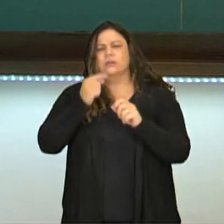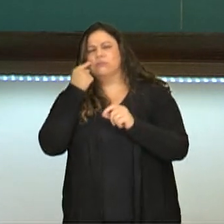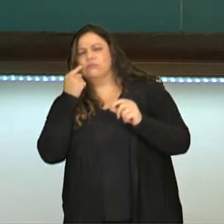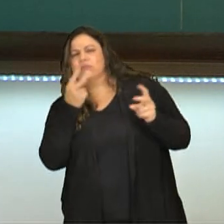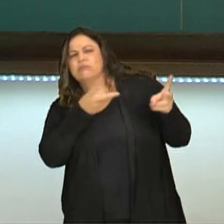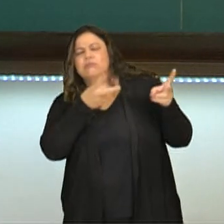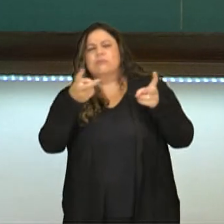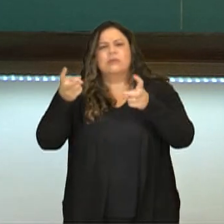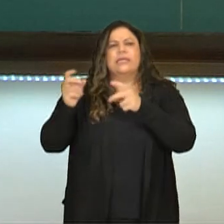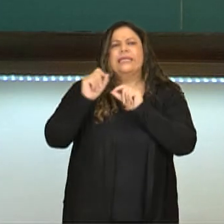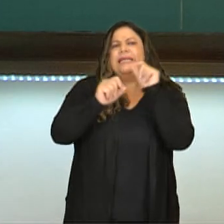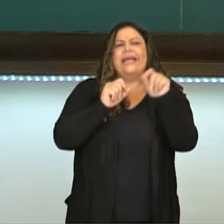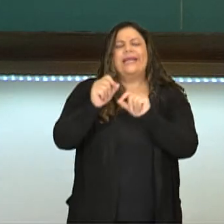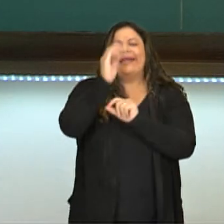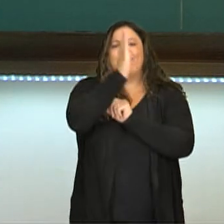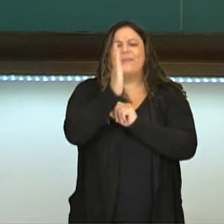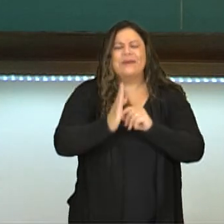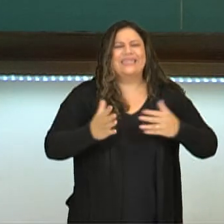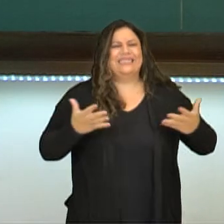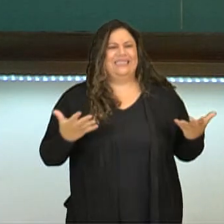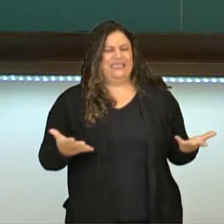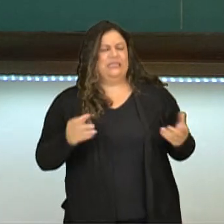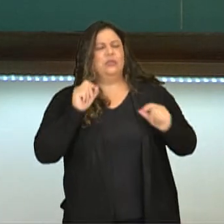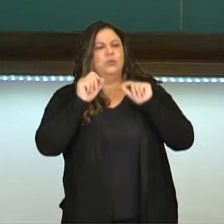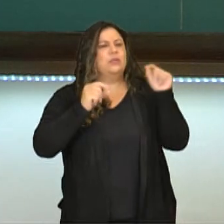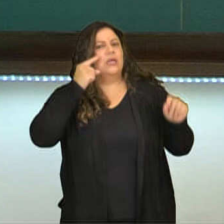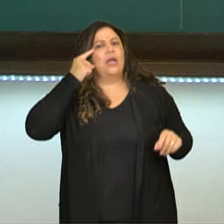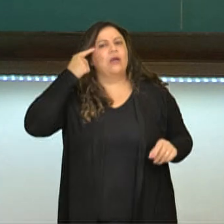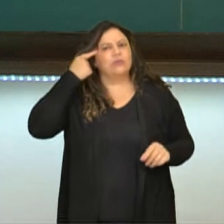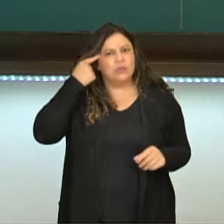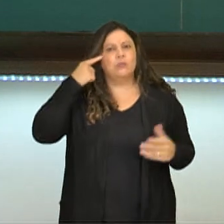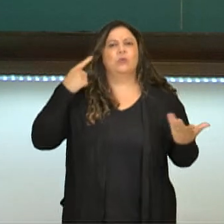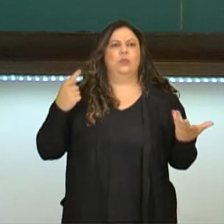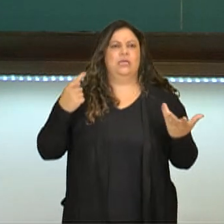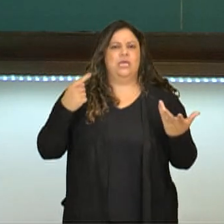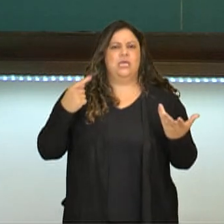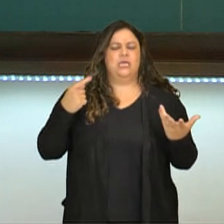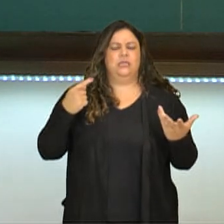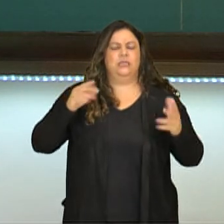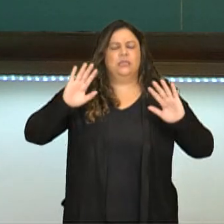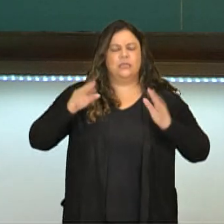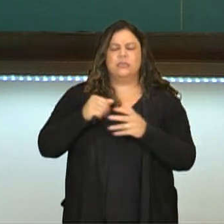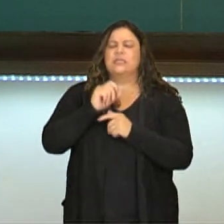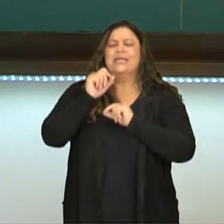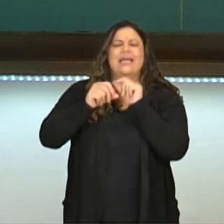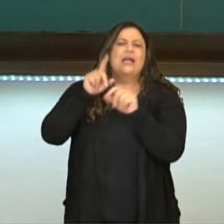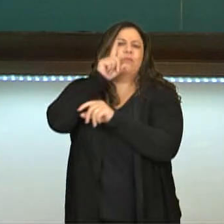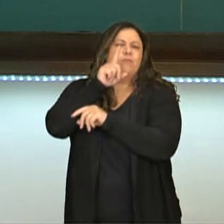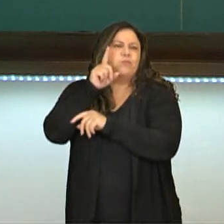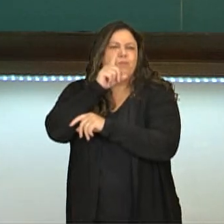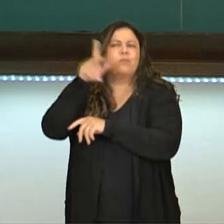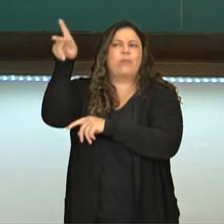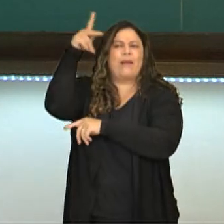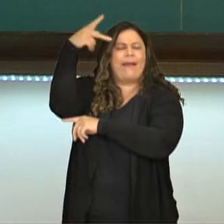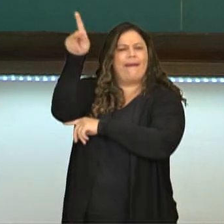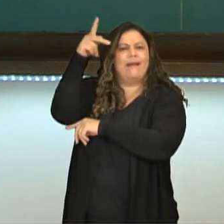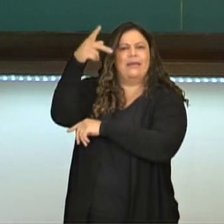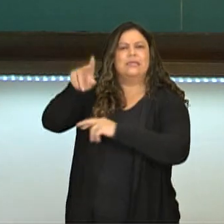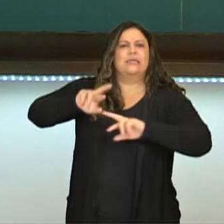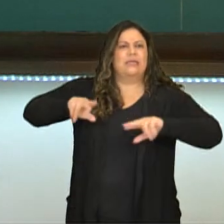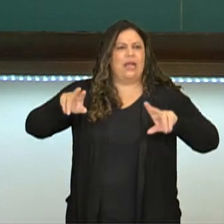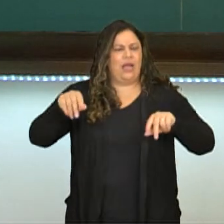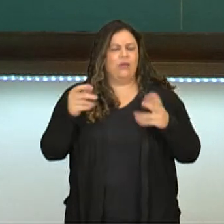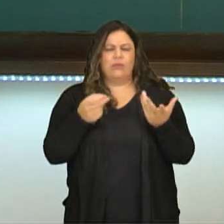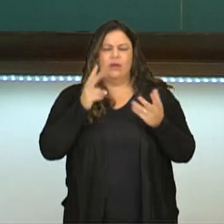o brasileiro, sobre quem é o japonês, sobre quem é o norte-americano, sobre quem é o paraguaio. A gente